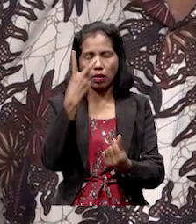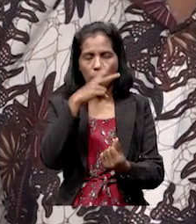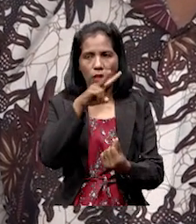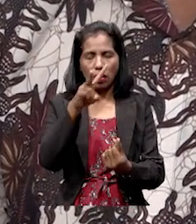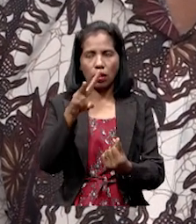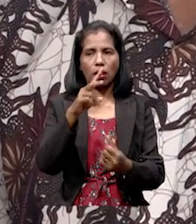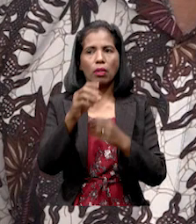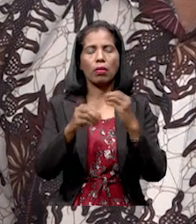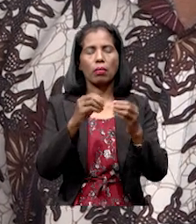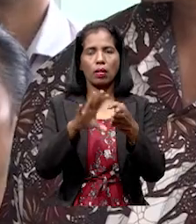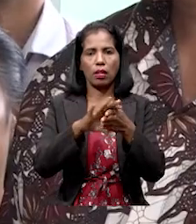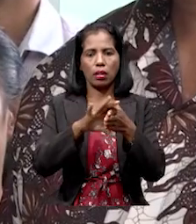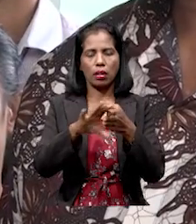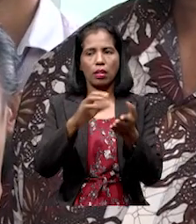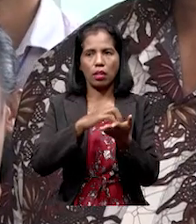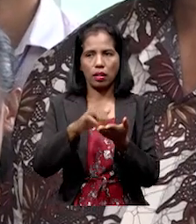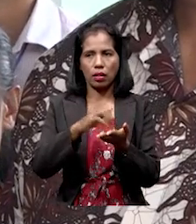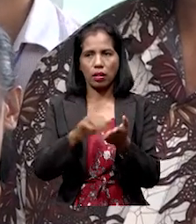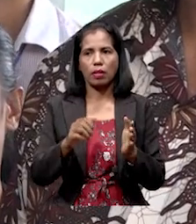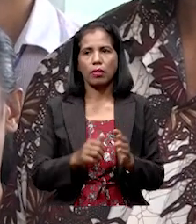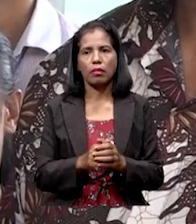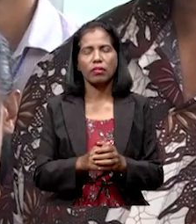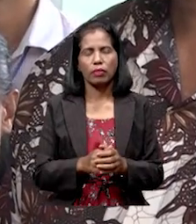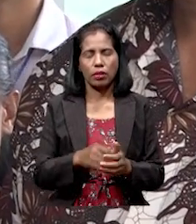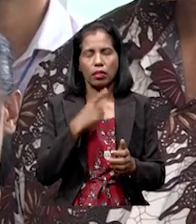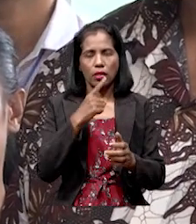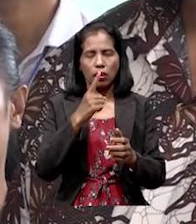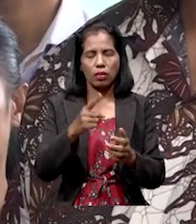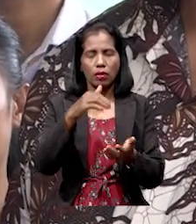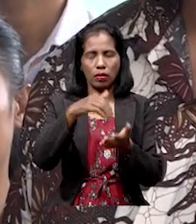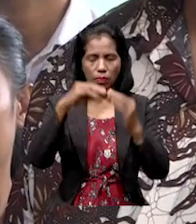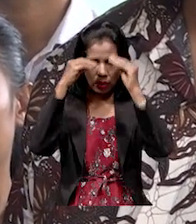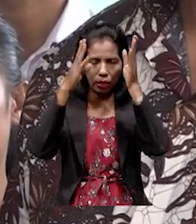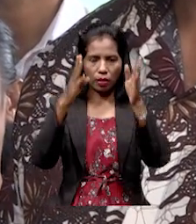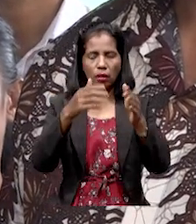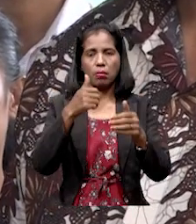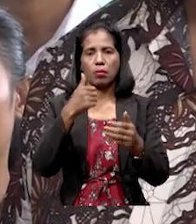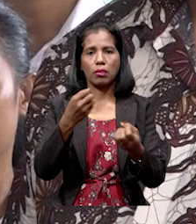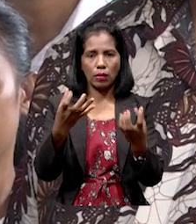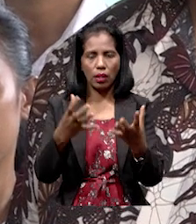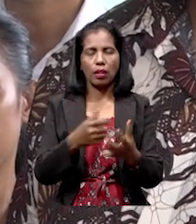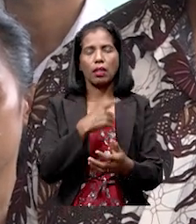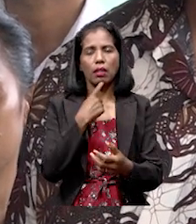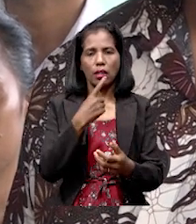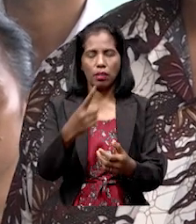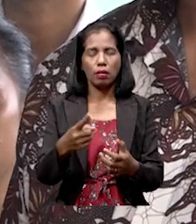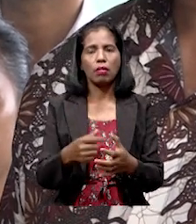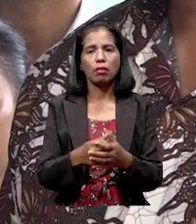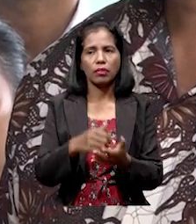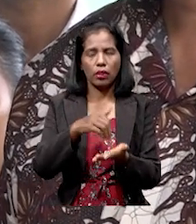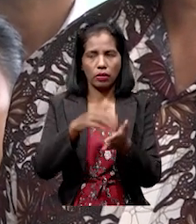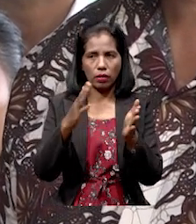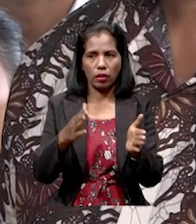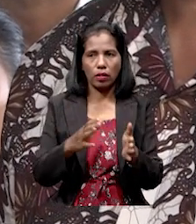kona ba lisensa ne. Sim, aula suficiente, docente mo suficiente. Ita hen kata ba futuro se